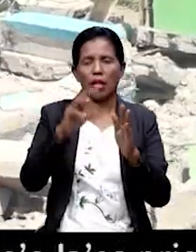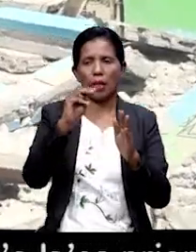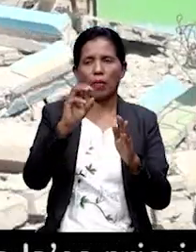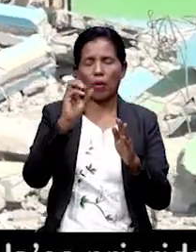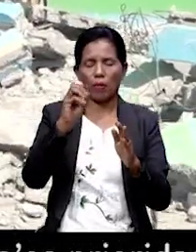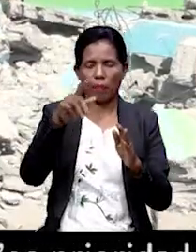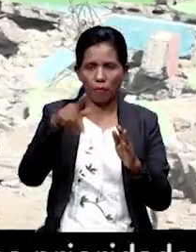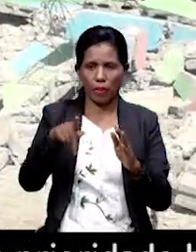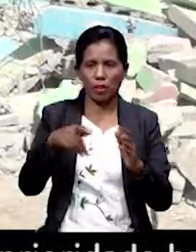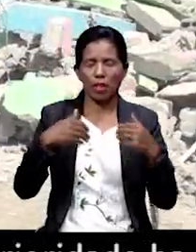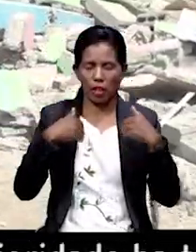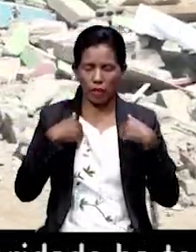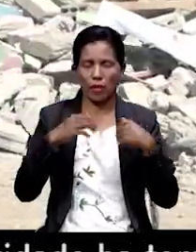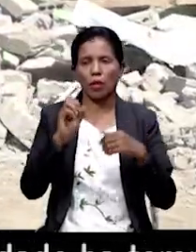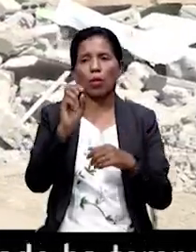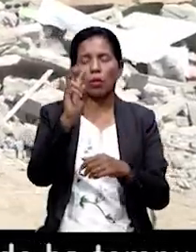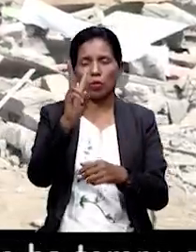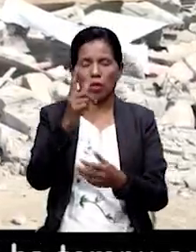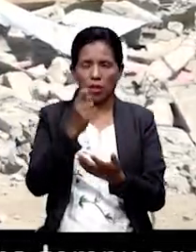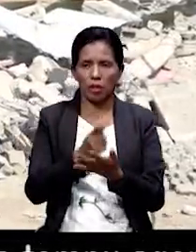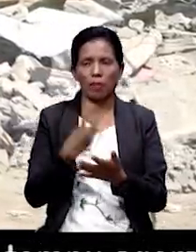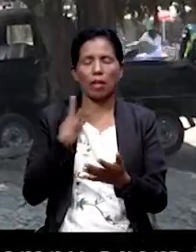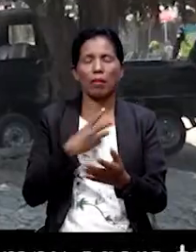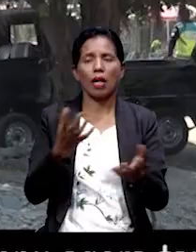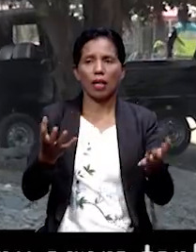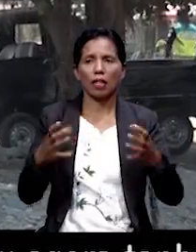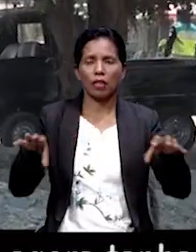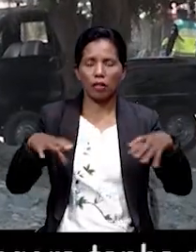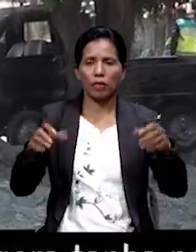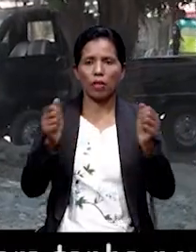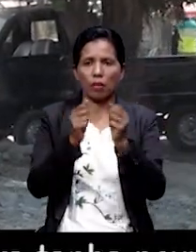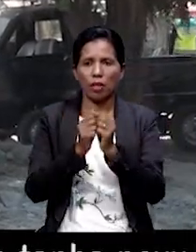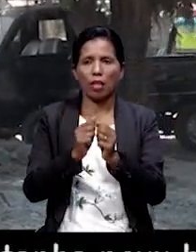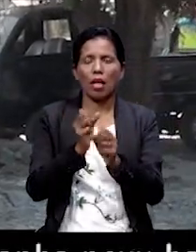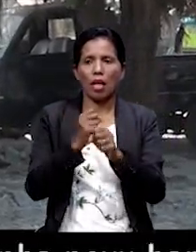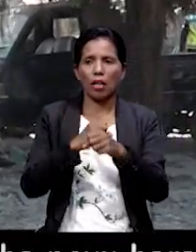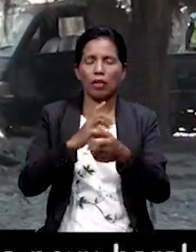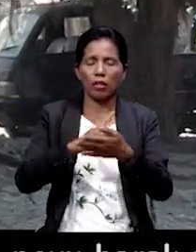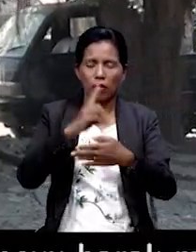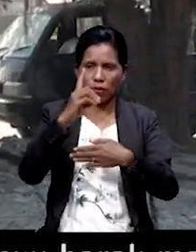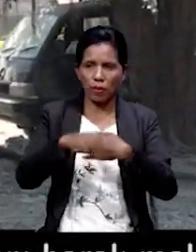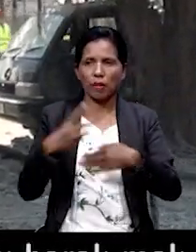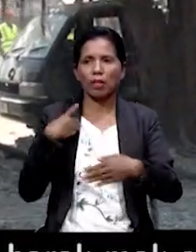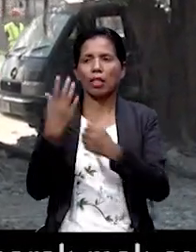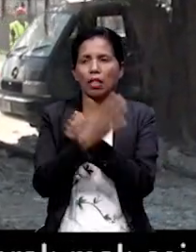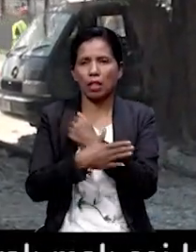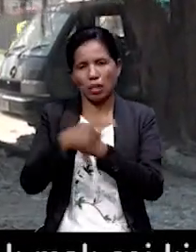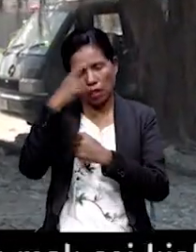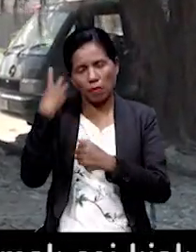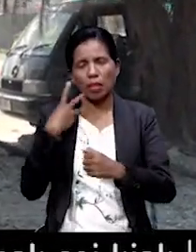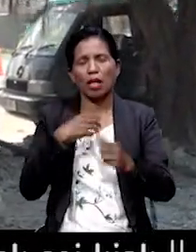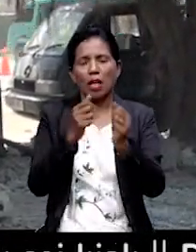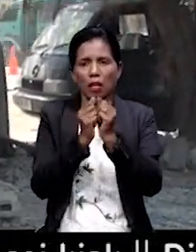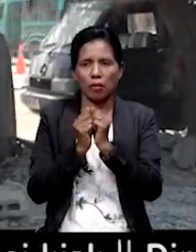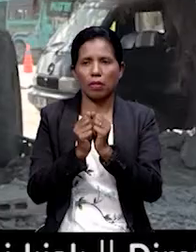se hela ye 2000 han sane kami hakara ko pera ho governo fara halo desenvolvimento vai tania rai tambo ulu kita hamutuk tia e